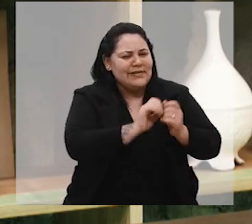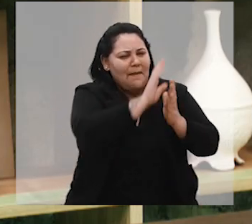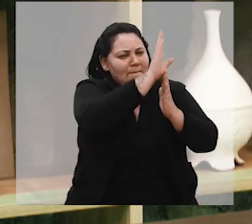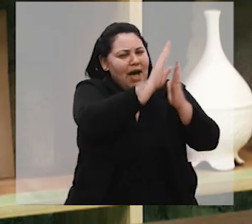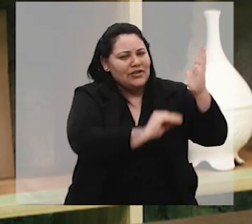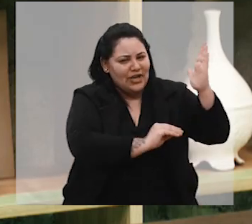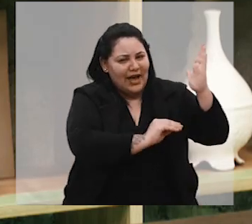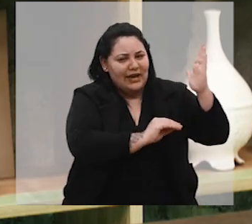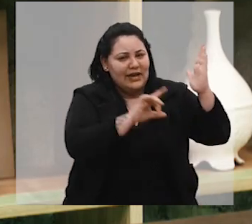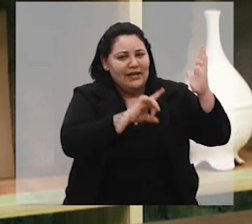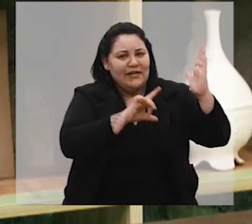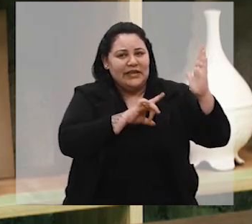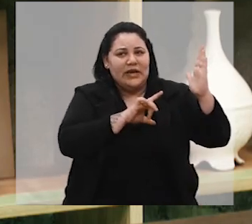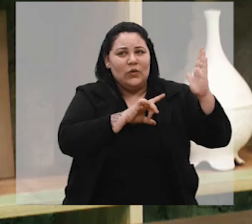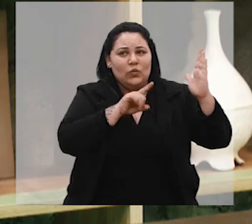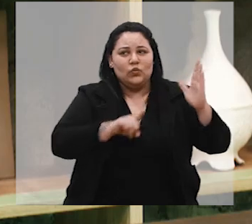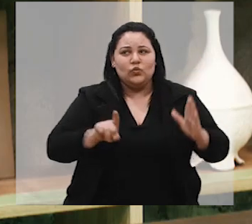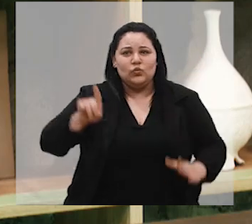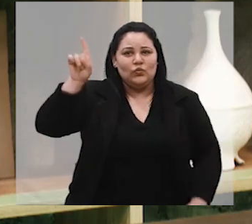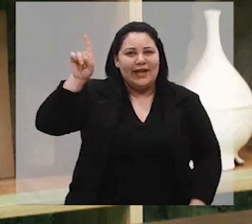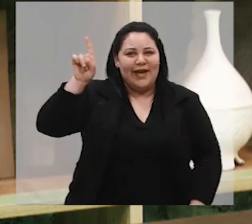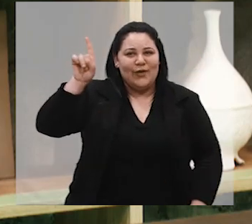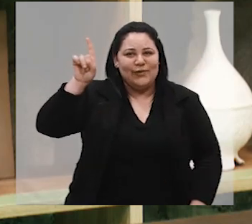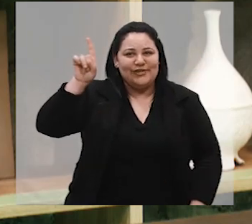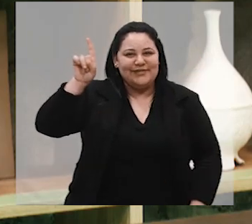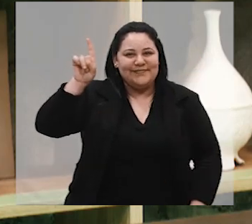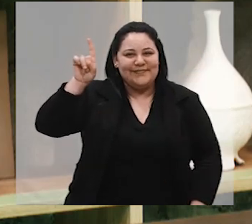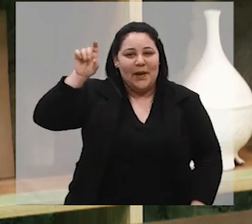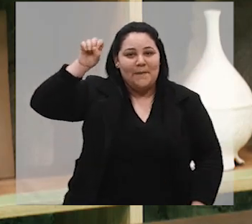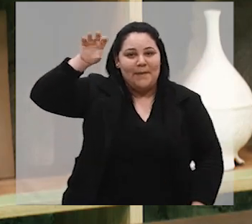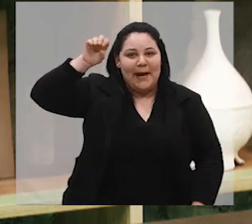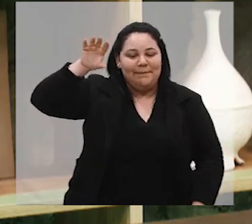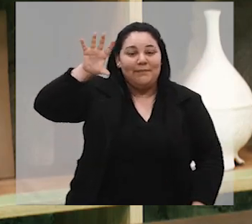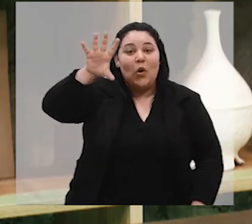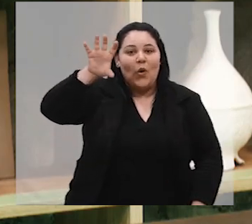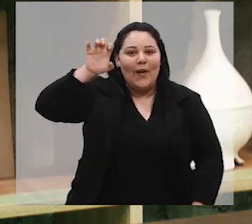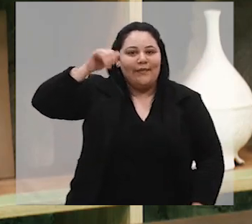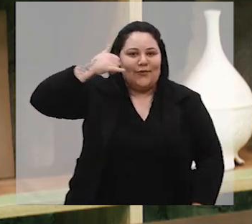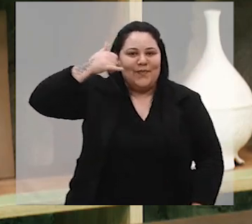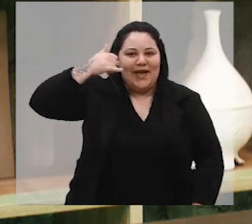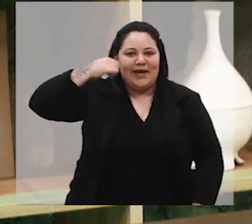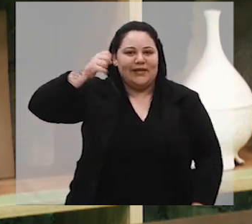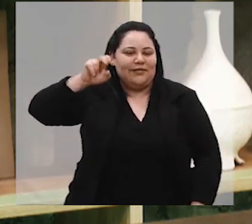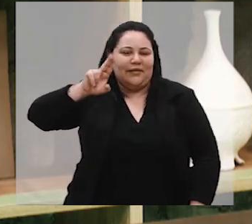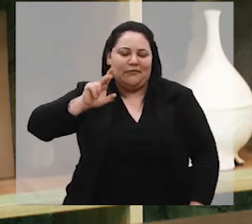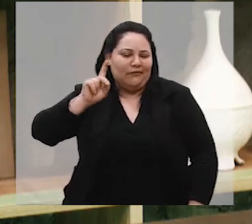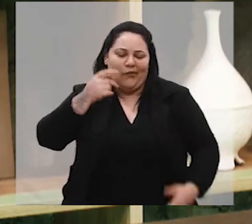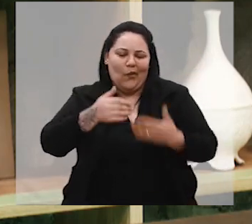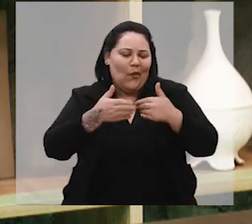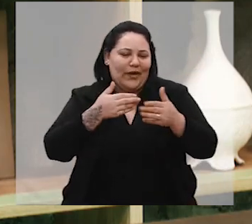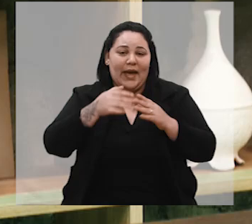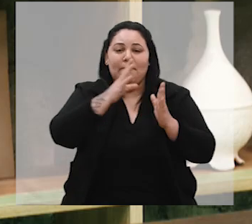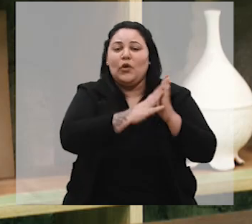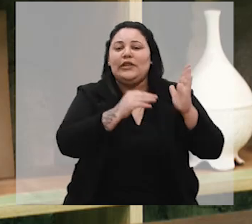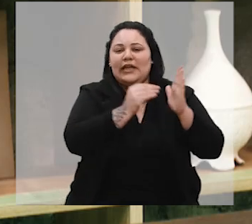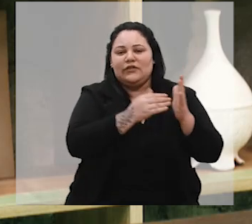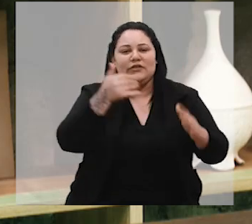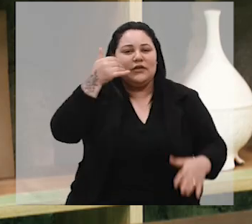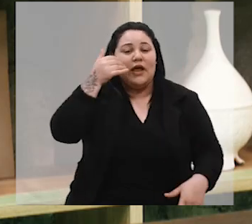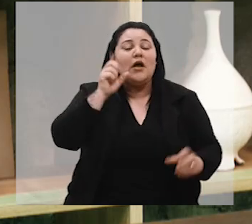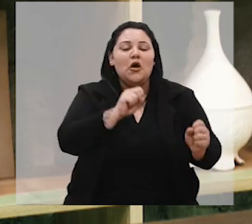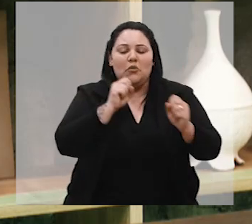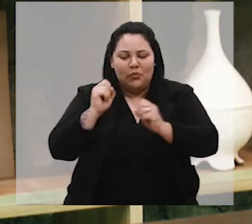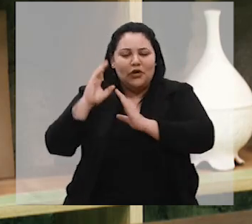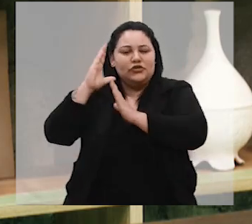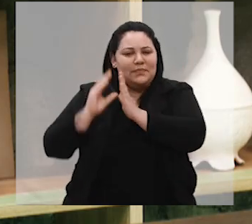e ver se ele está disponível, vai ter um QR Code aqui na tela que a gente vai colocar tanto para quem tem um celular Android ou iOS, para poder